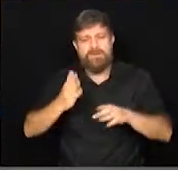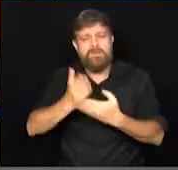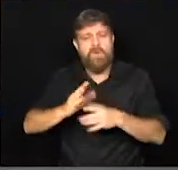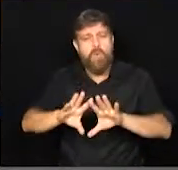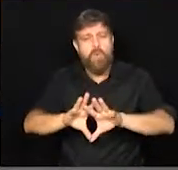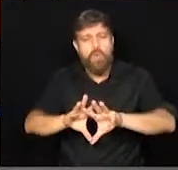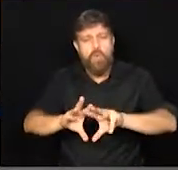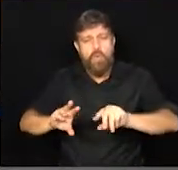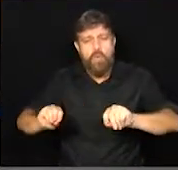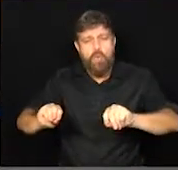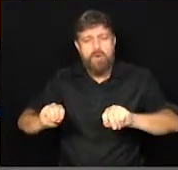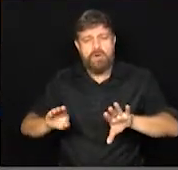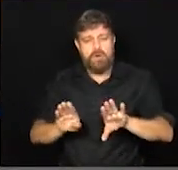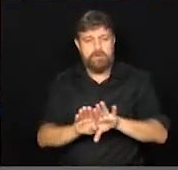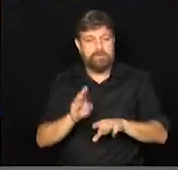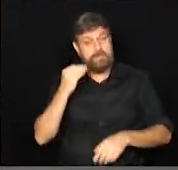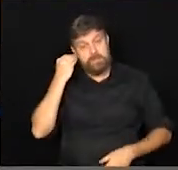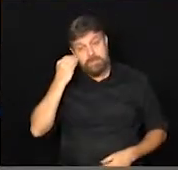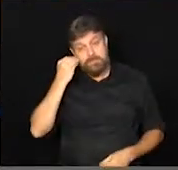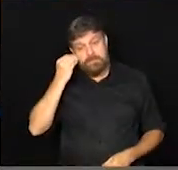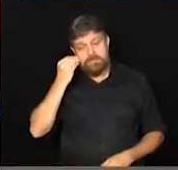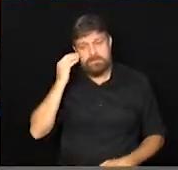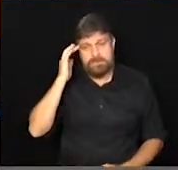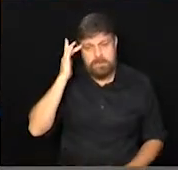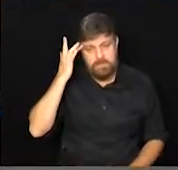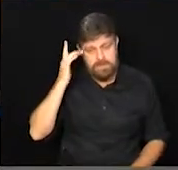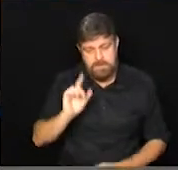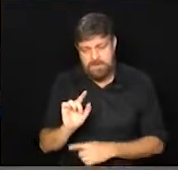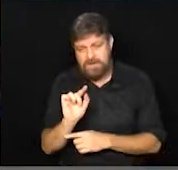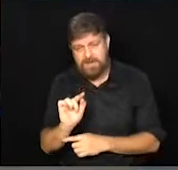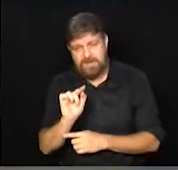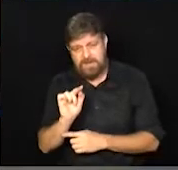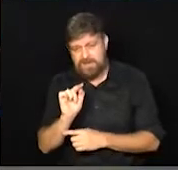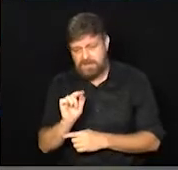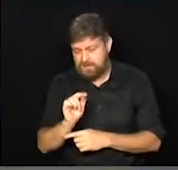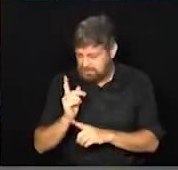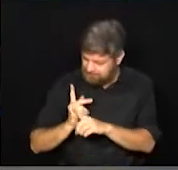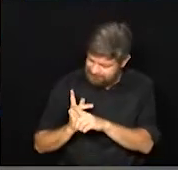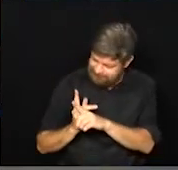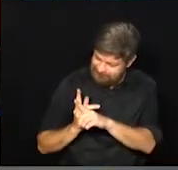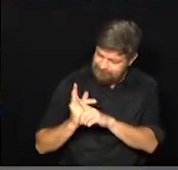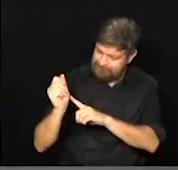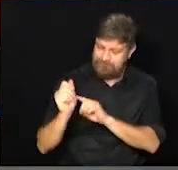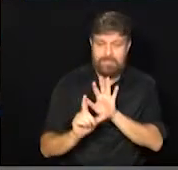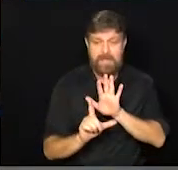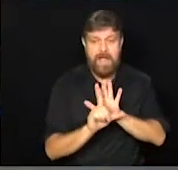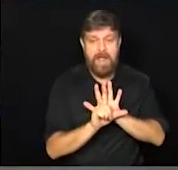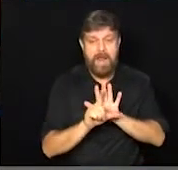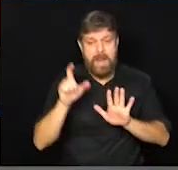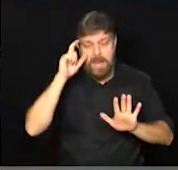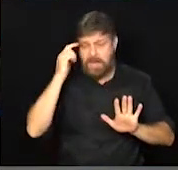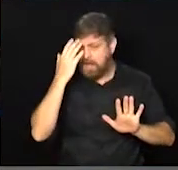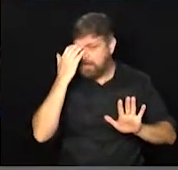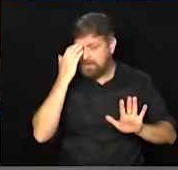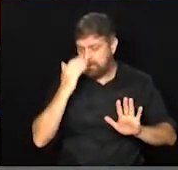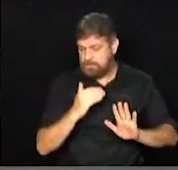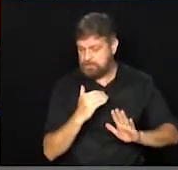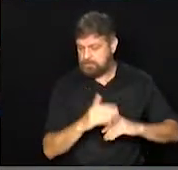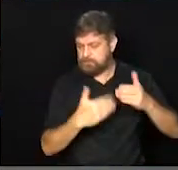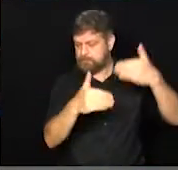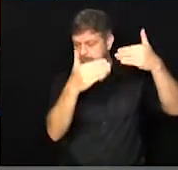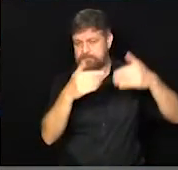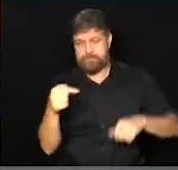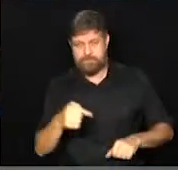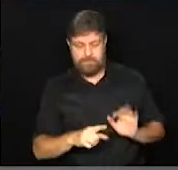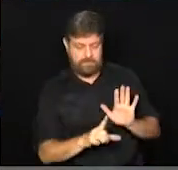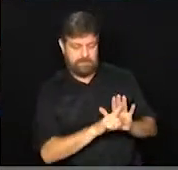pela experiência, e eu acho que essa é o grande salto da Lei Maria da Penha. A Lei Maria da Penha, como ela foi uma lei